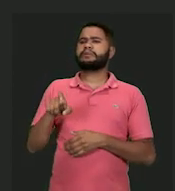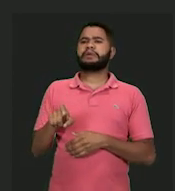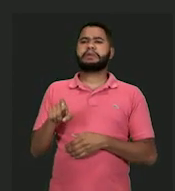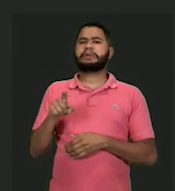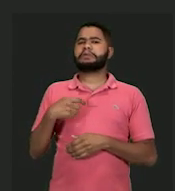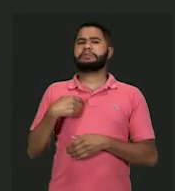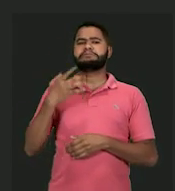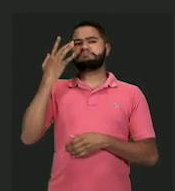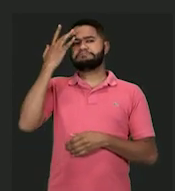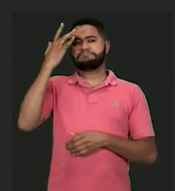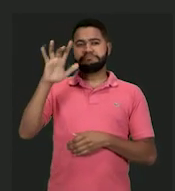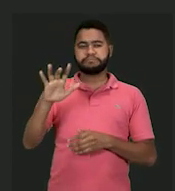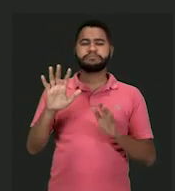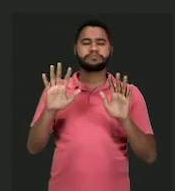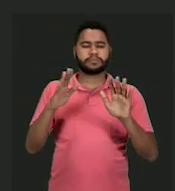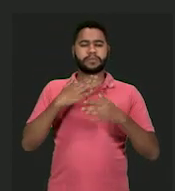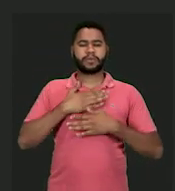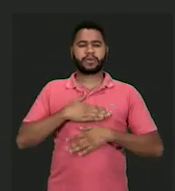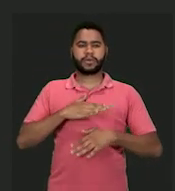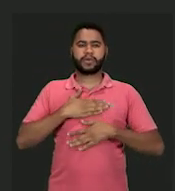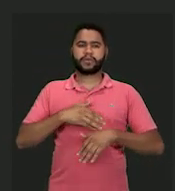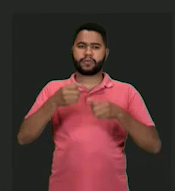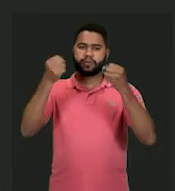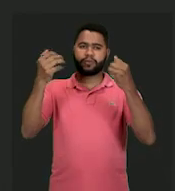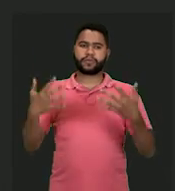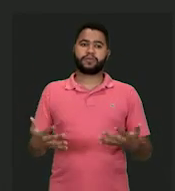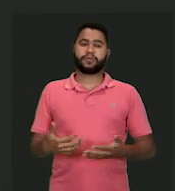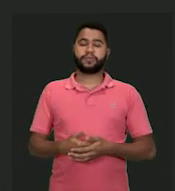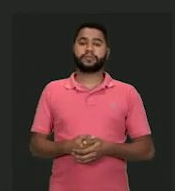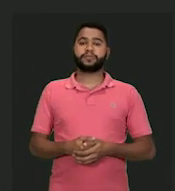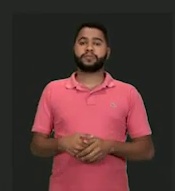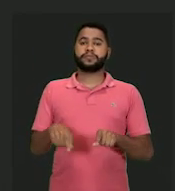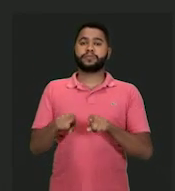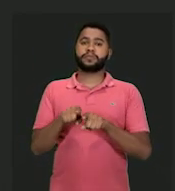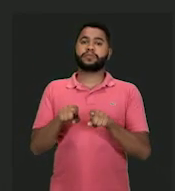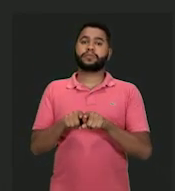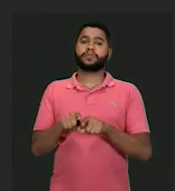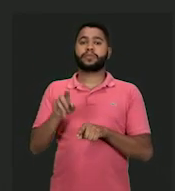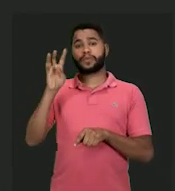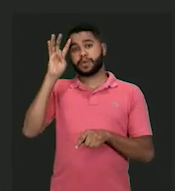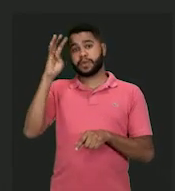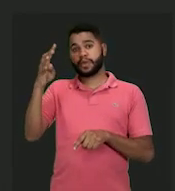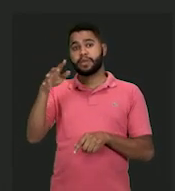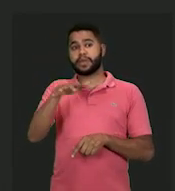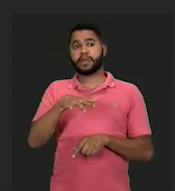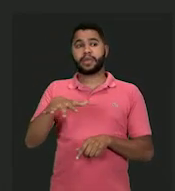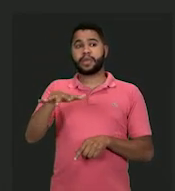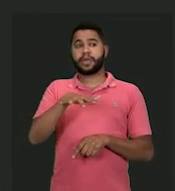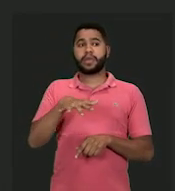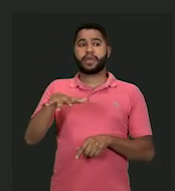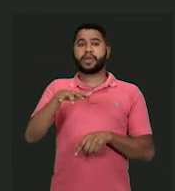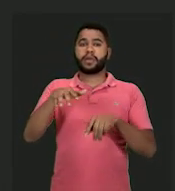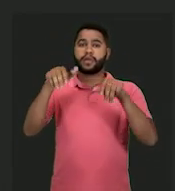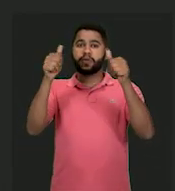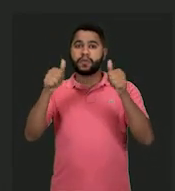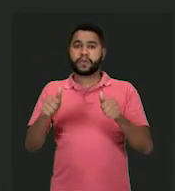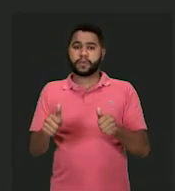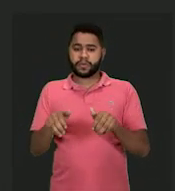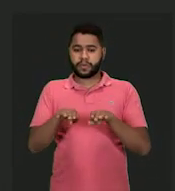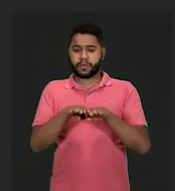média ponderada. Calma, eu vou comentar. Resolver problemas que envolvam a área de figuras